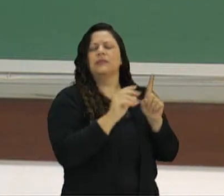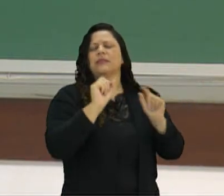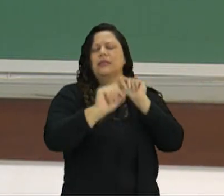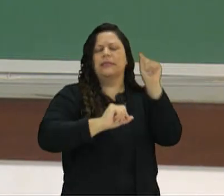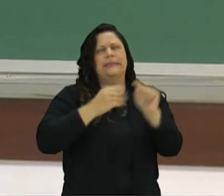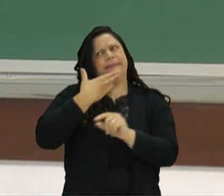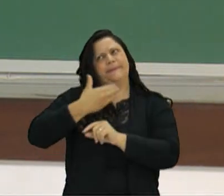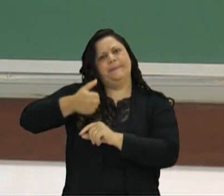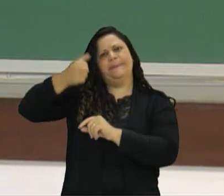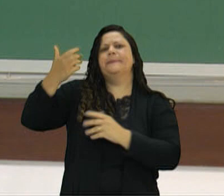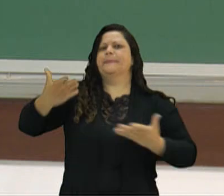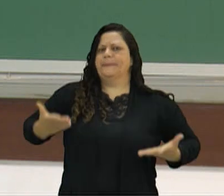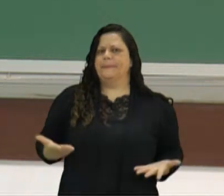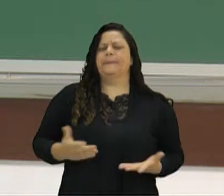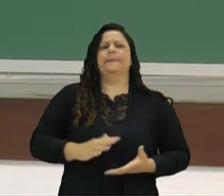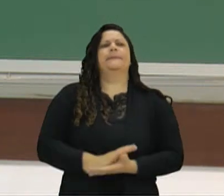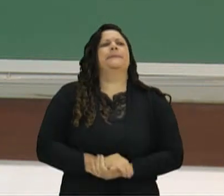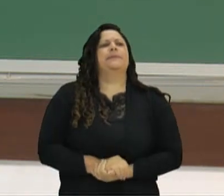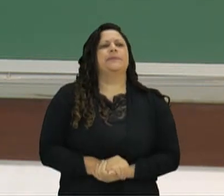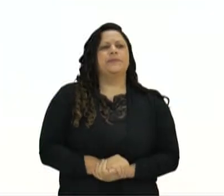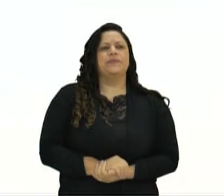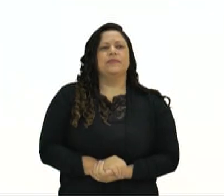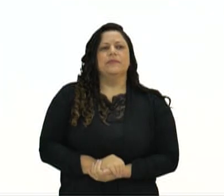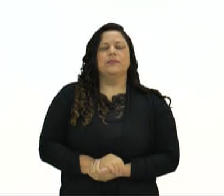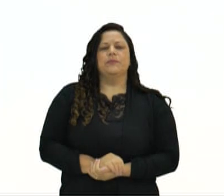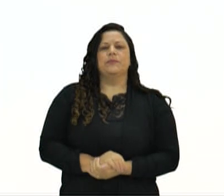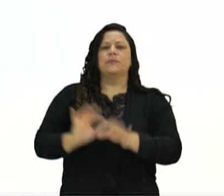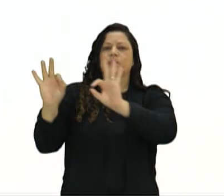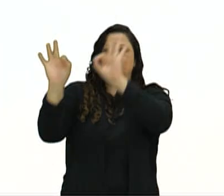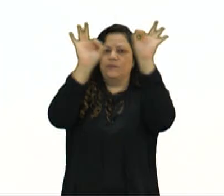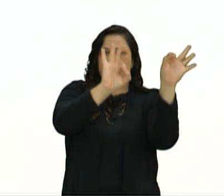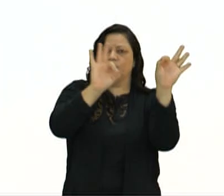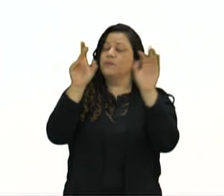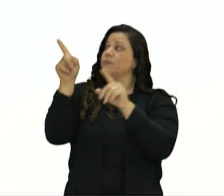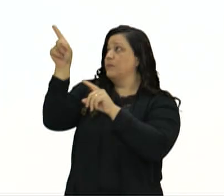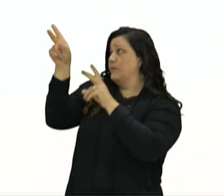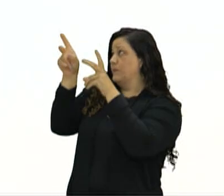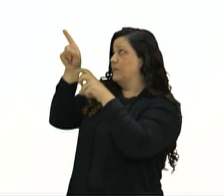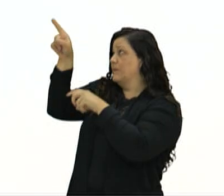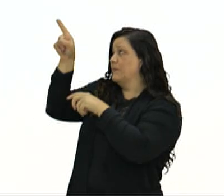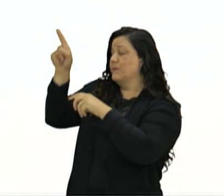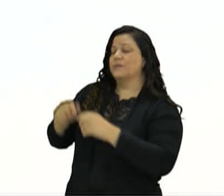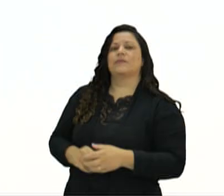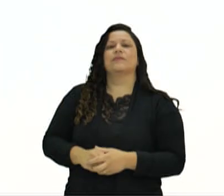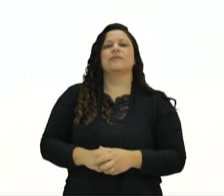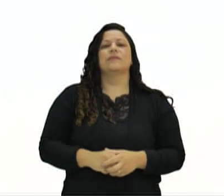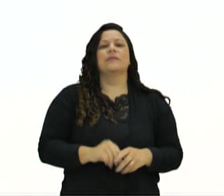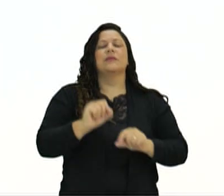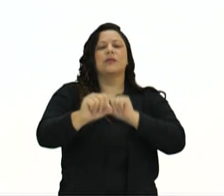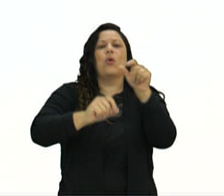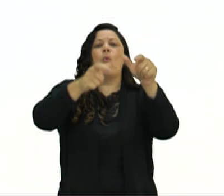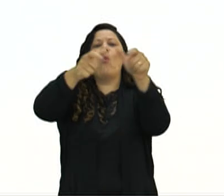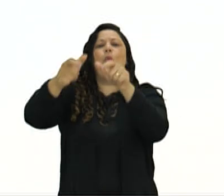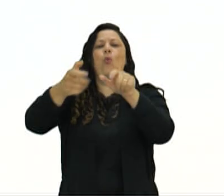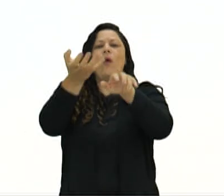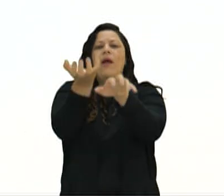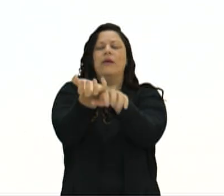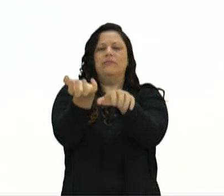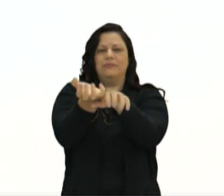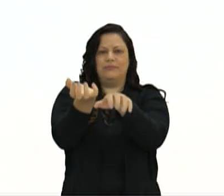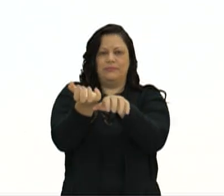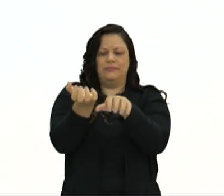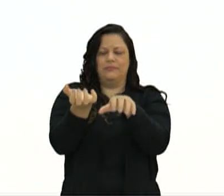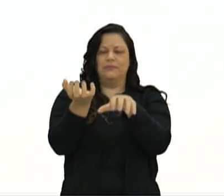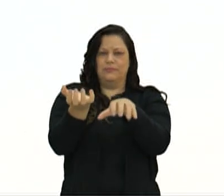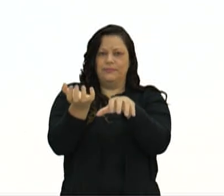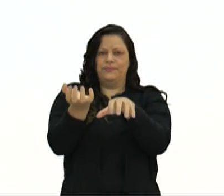melhor. Vamos aqui ver a Praça dos Três Poderes de Brasília. Claro, quando o Montesquieu propõe